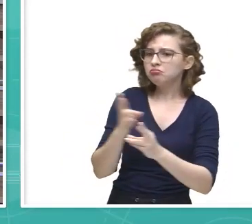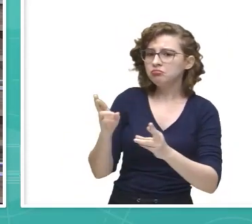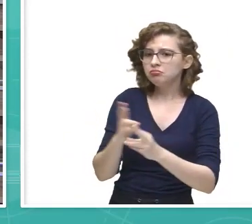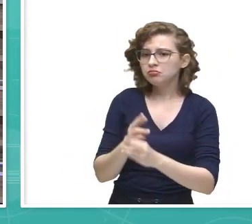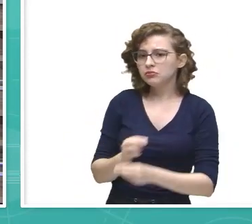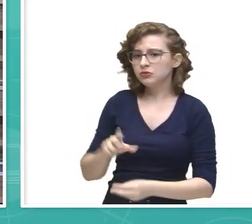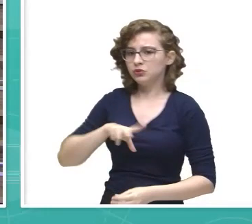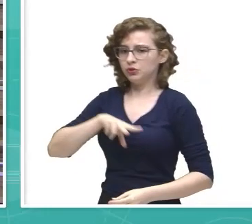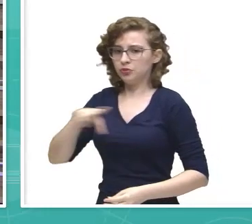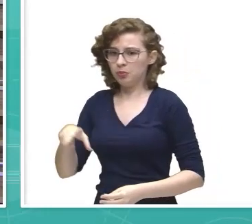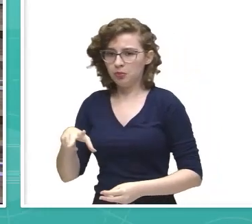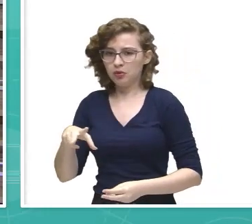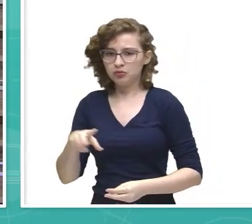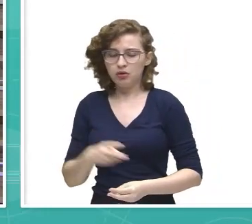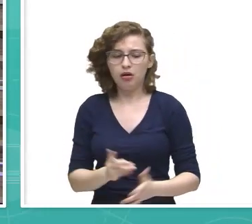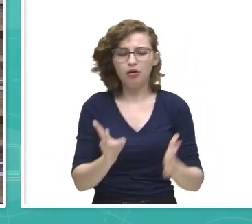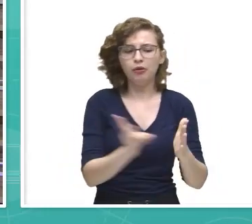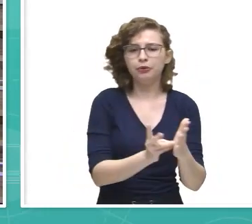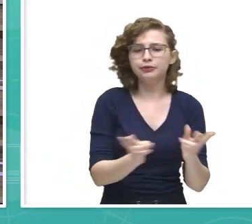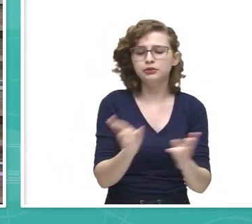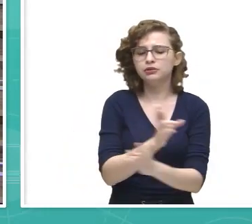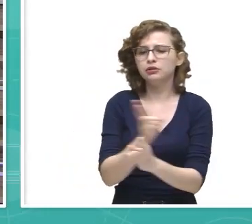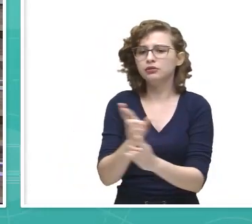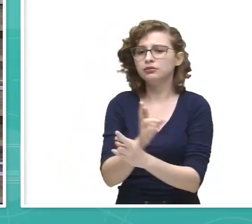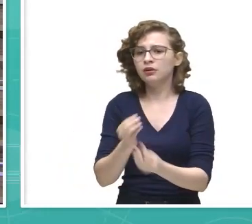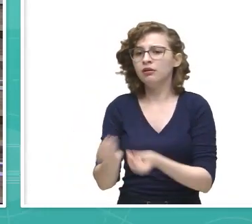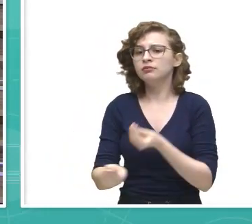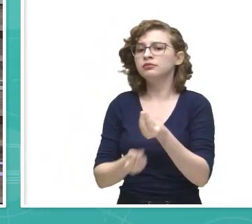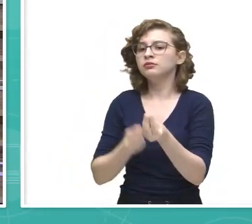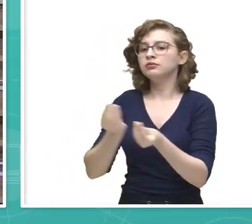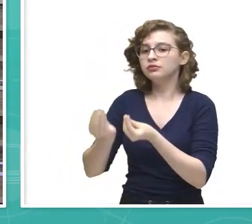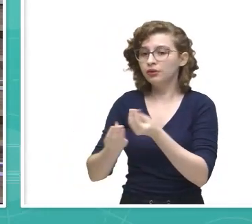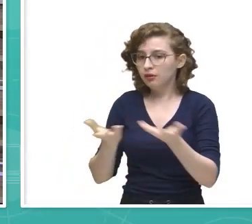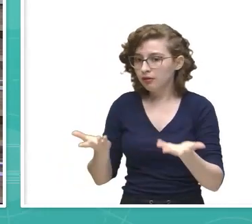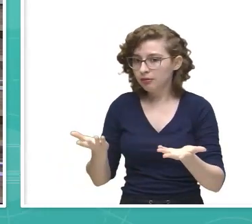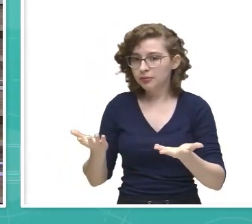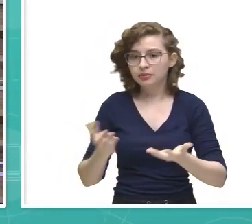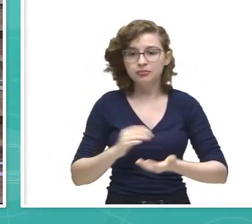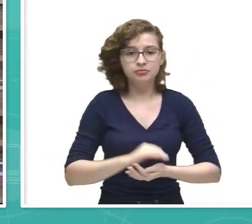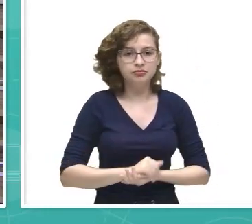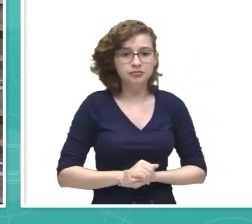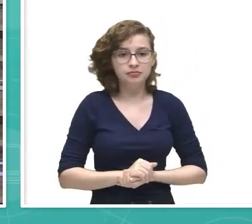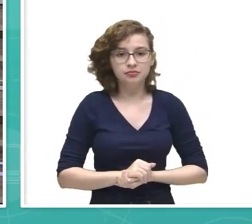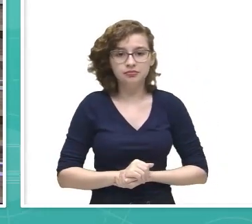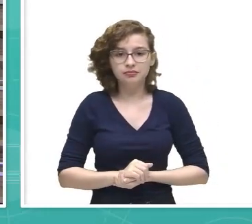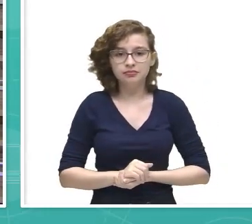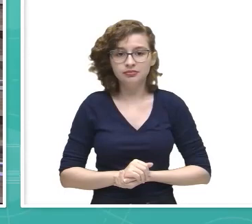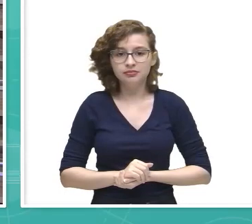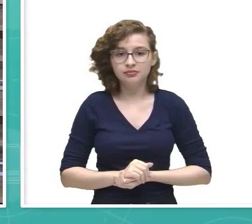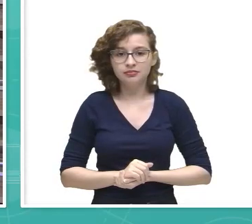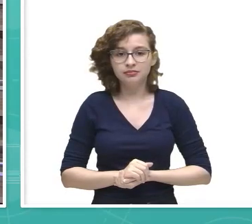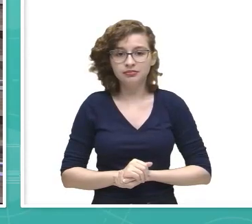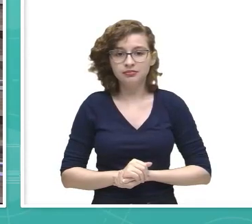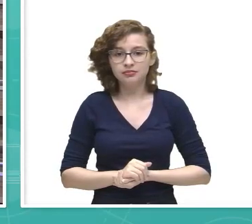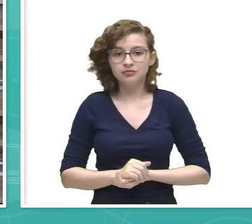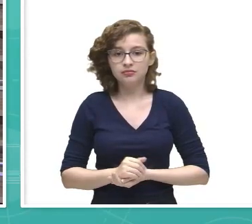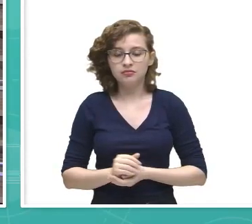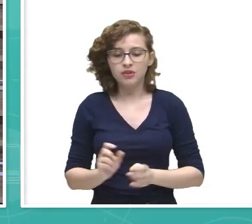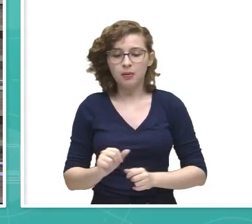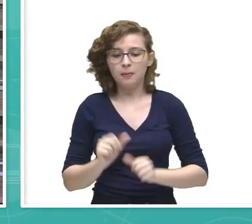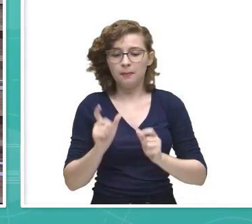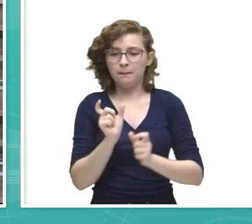nativo da região, que é o indígena. Basicamente, essa relação, no primeiro momento, baseou-se no que a gente vai chamar